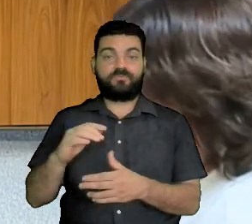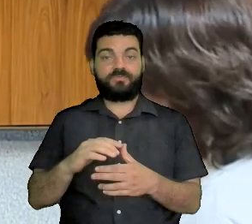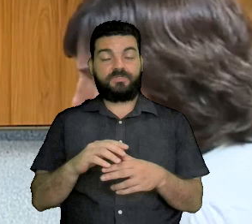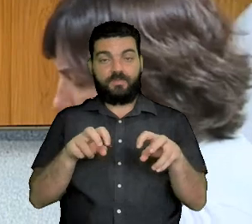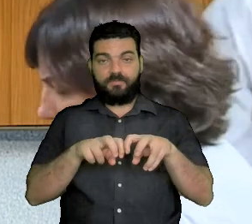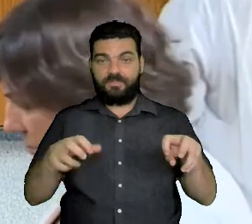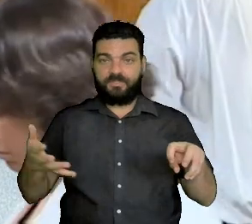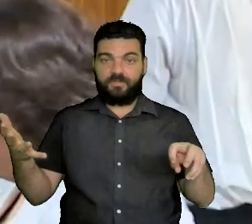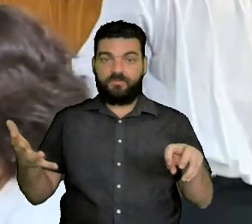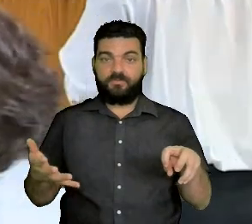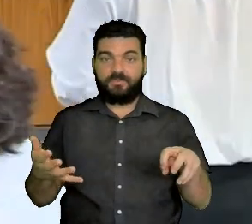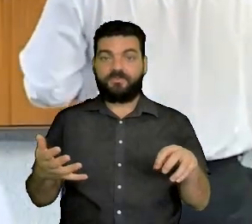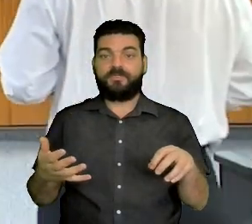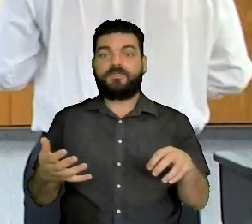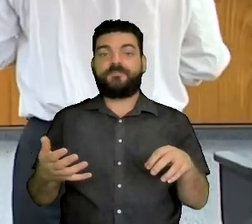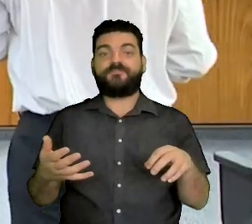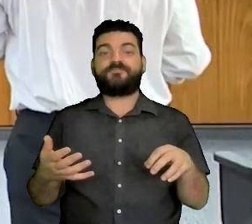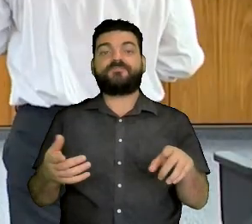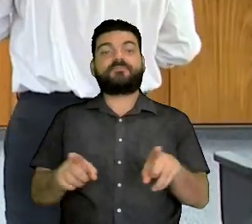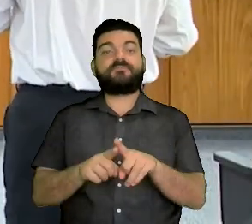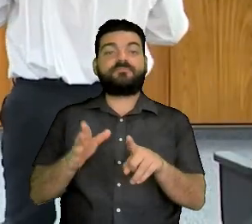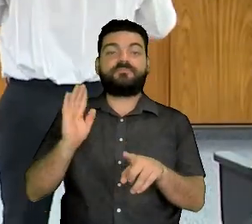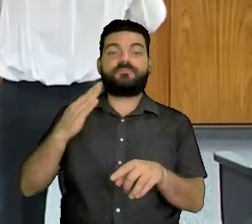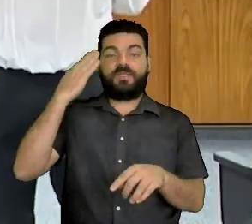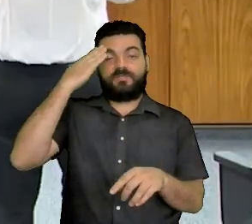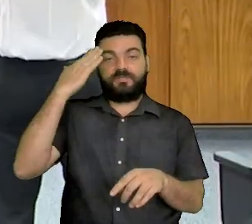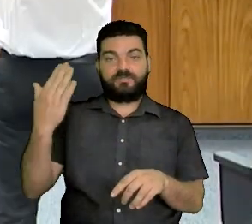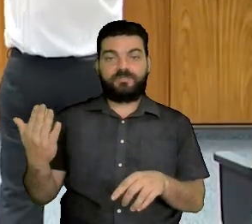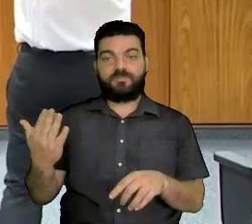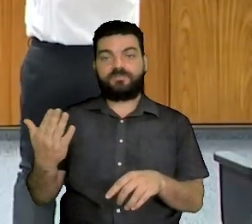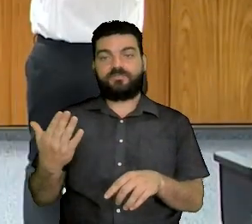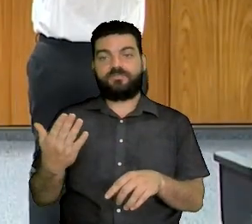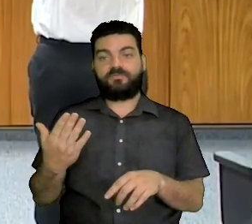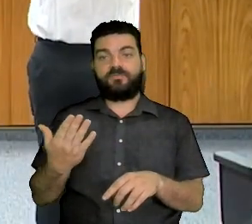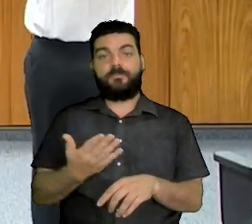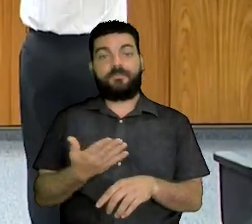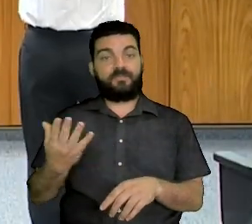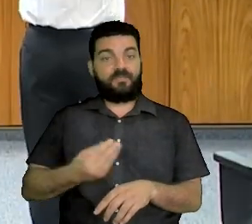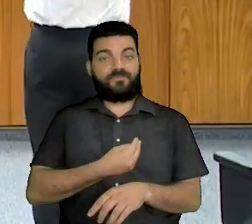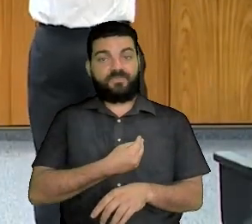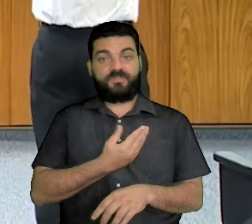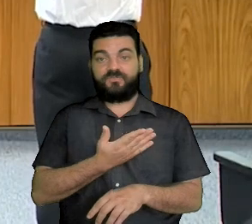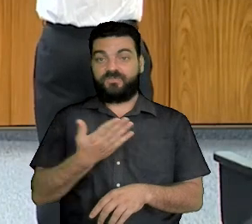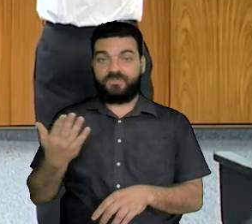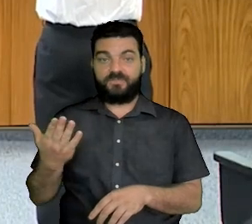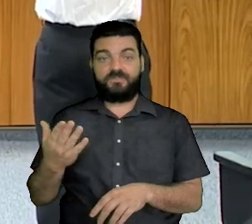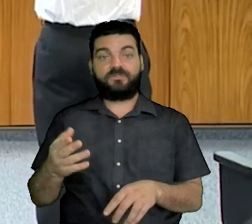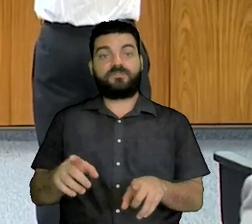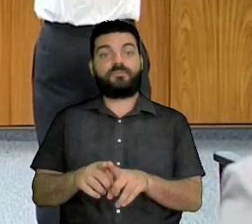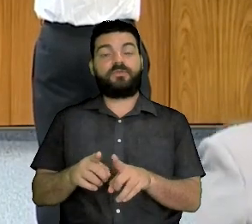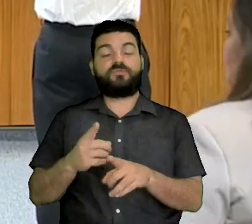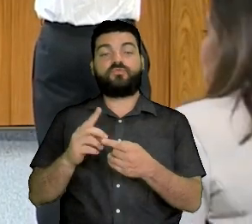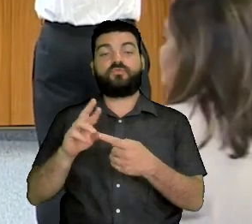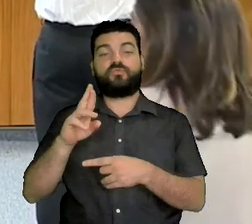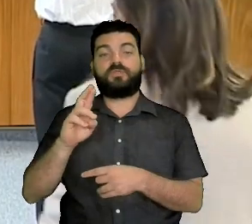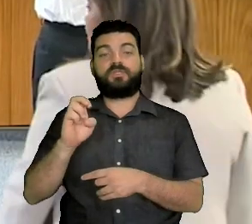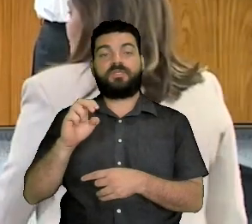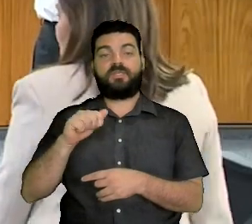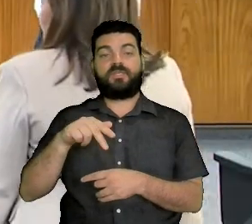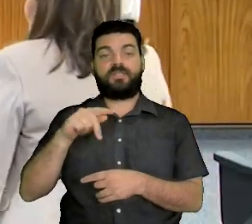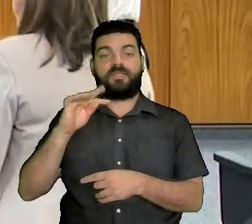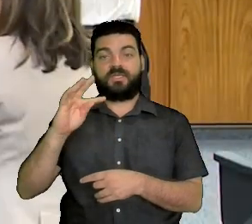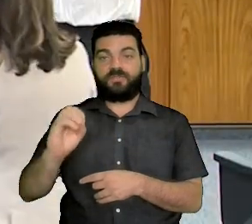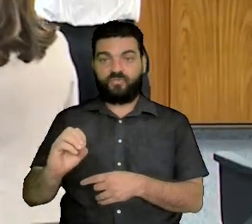mesa, já agradecendo, inclusive, imensamente a presença do Dr. Renato